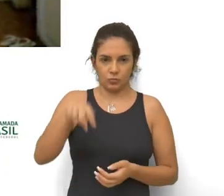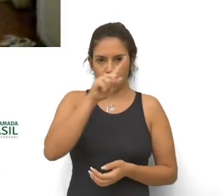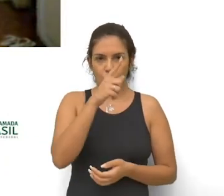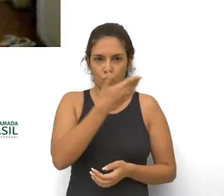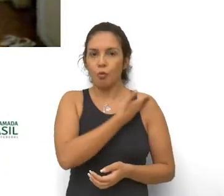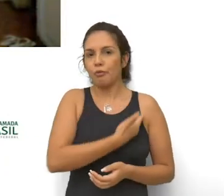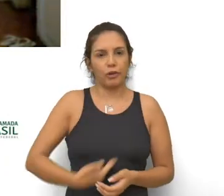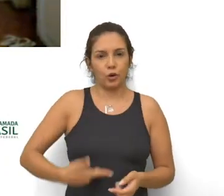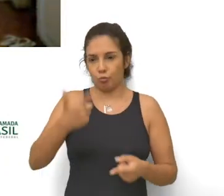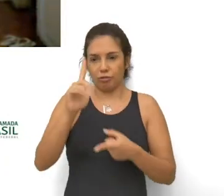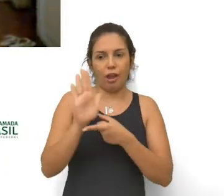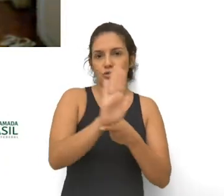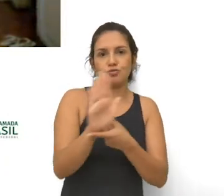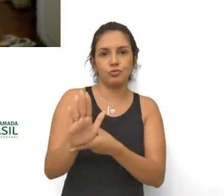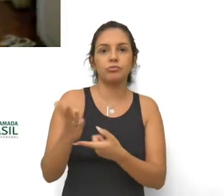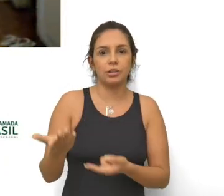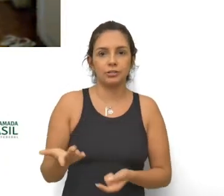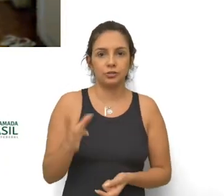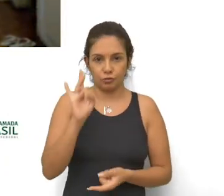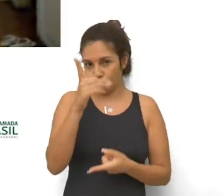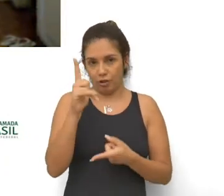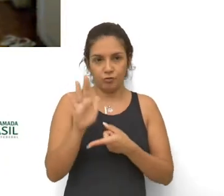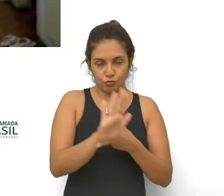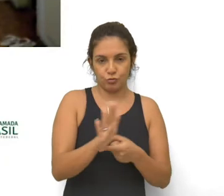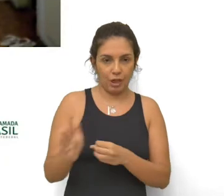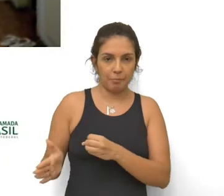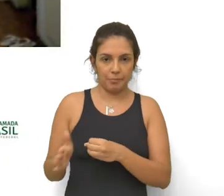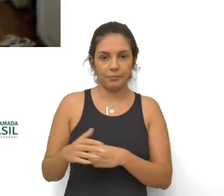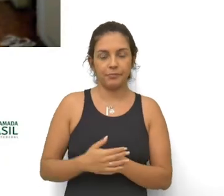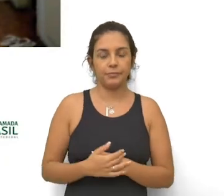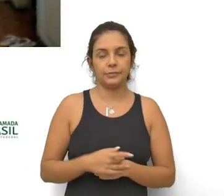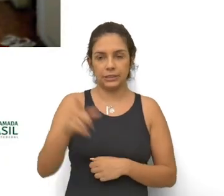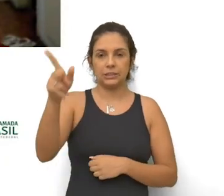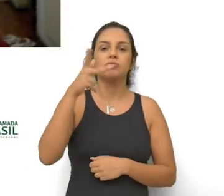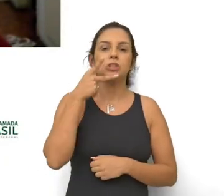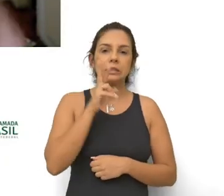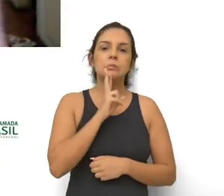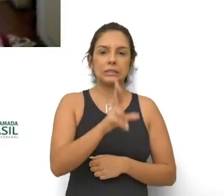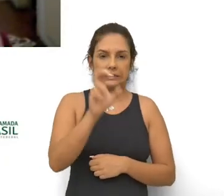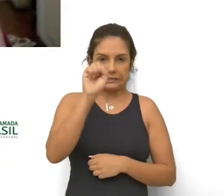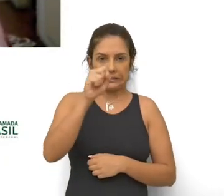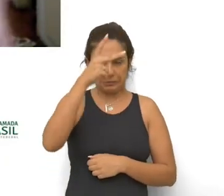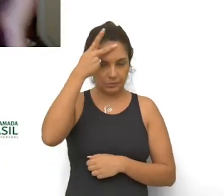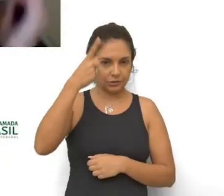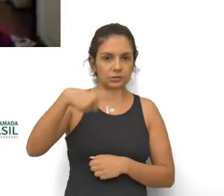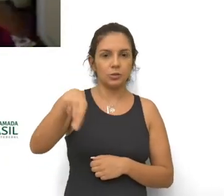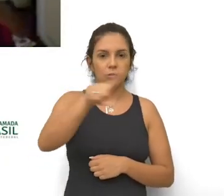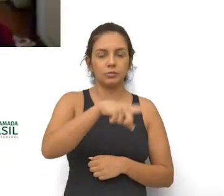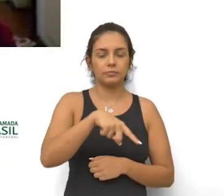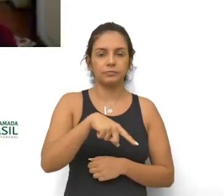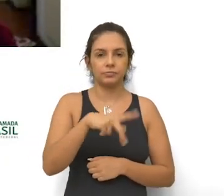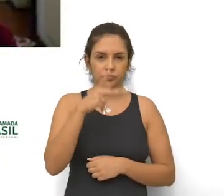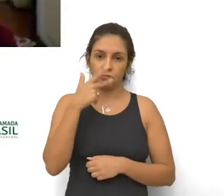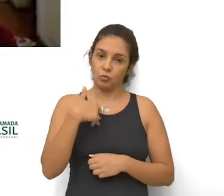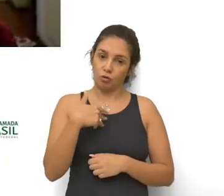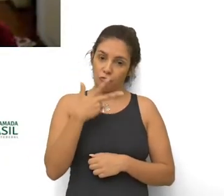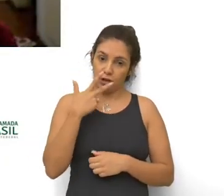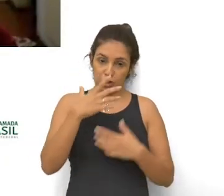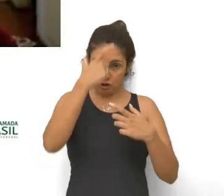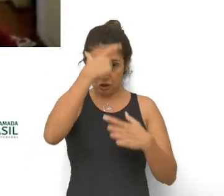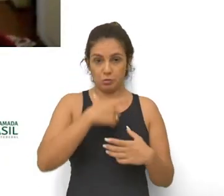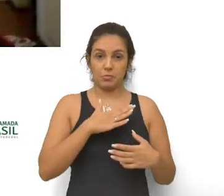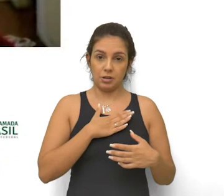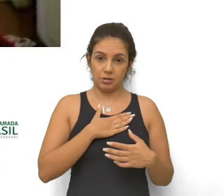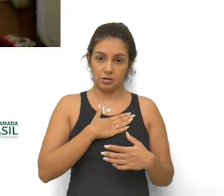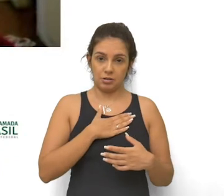governo não tem amparo, só tem desamparo, né? Tem gente que está aí, quer dizer, eu estou falando tudo isso porque eu